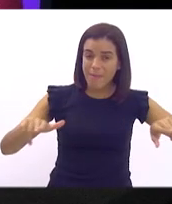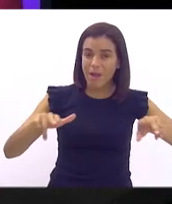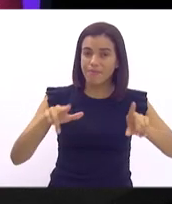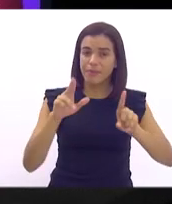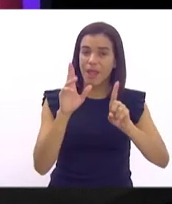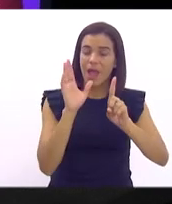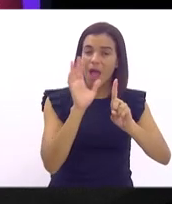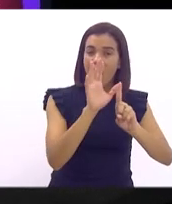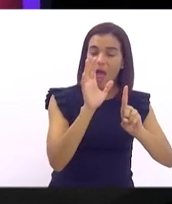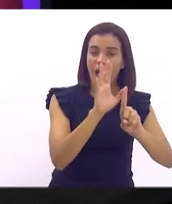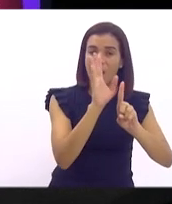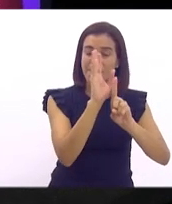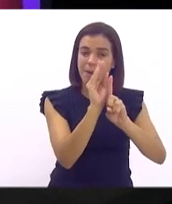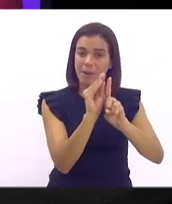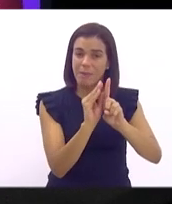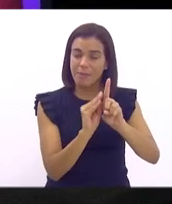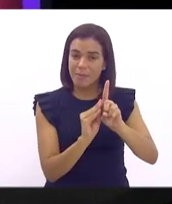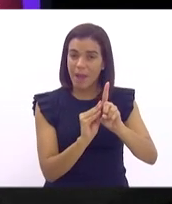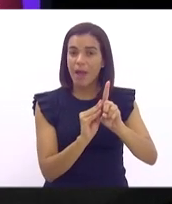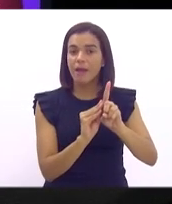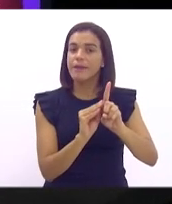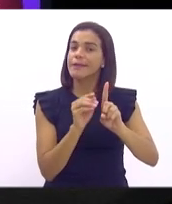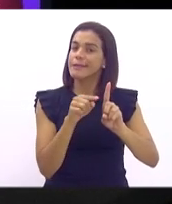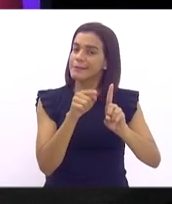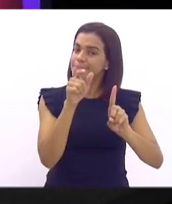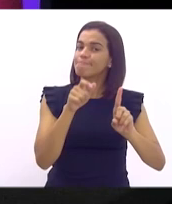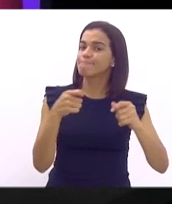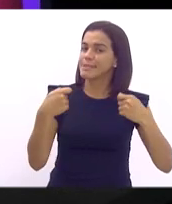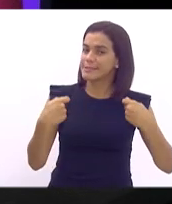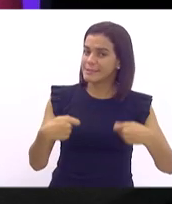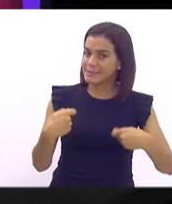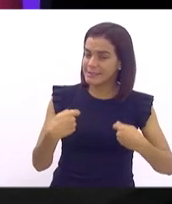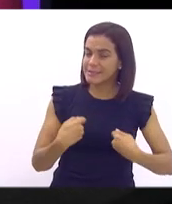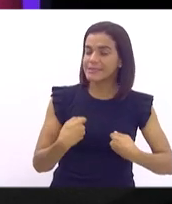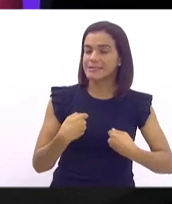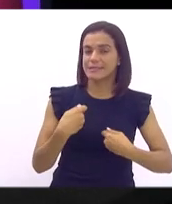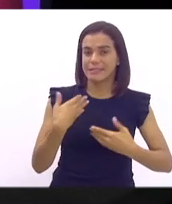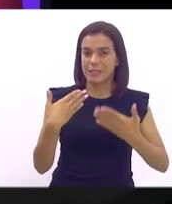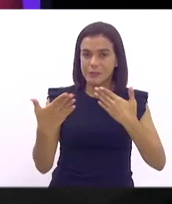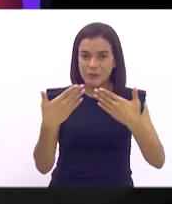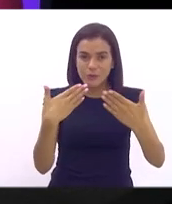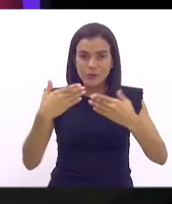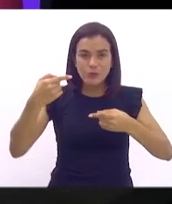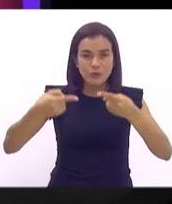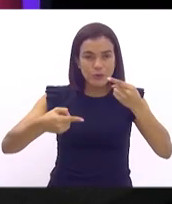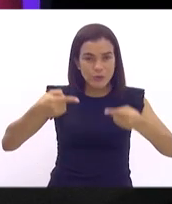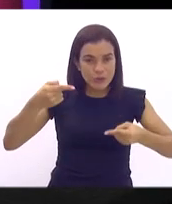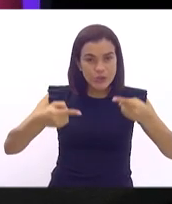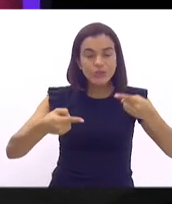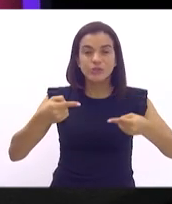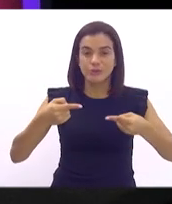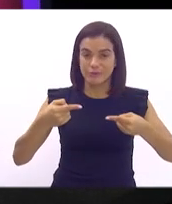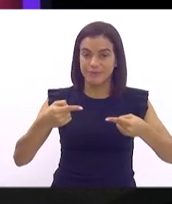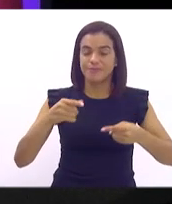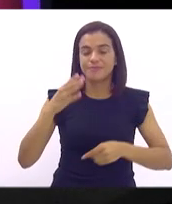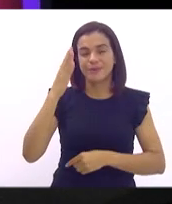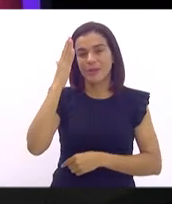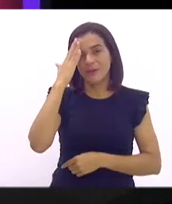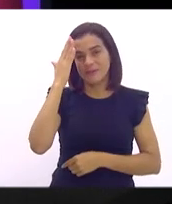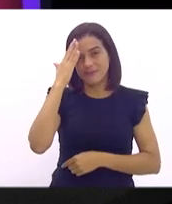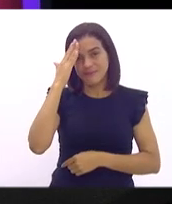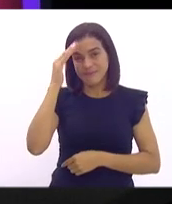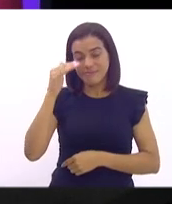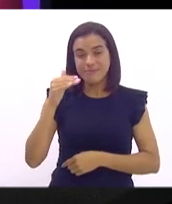moral, assédio sexual, que é algo que precisa ser pautado cada vez mais. Né? E eu sei que